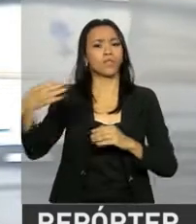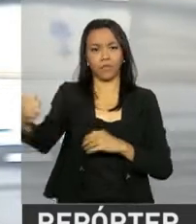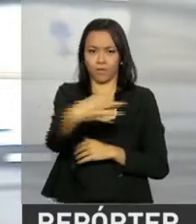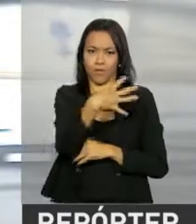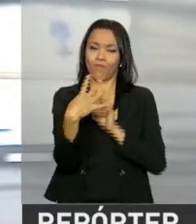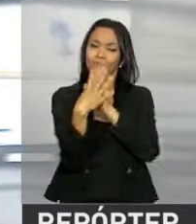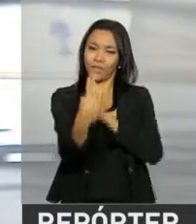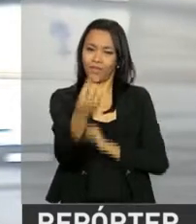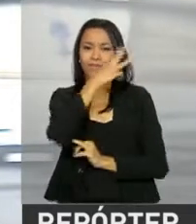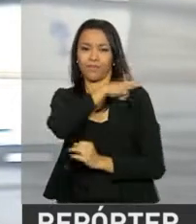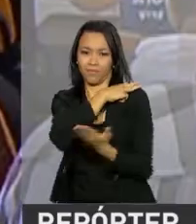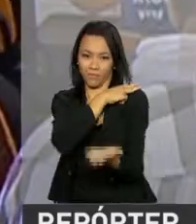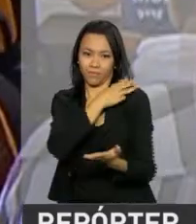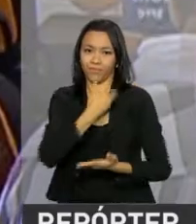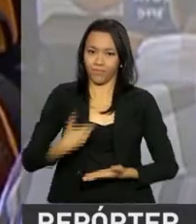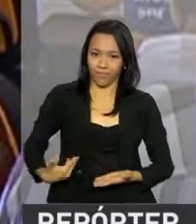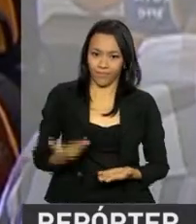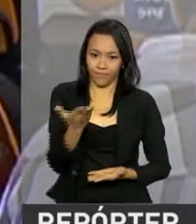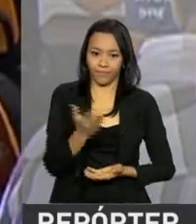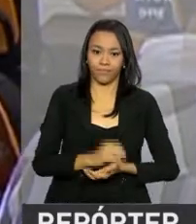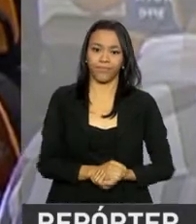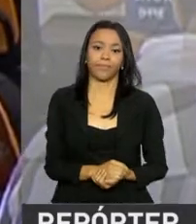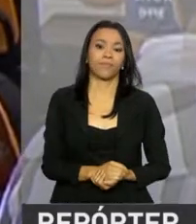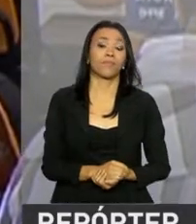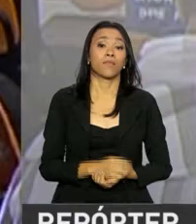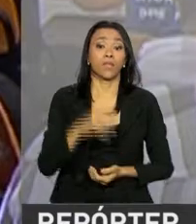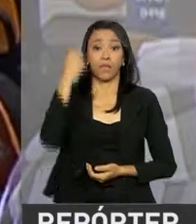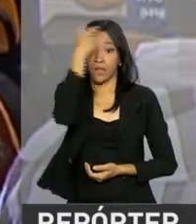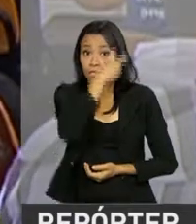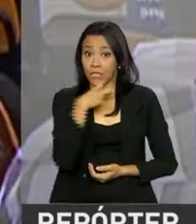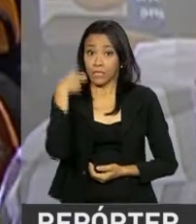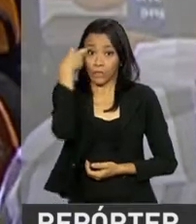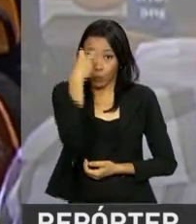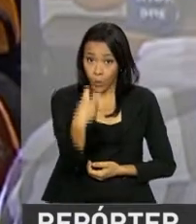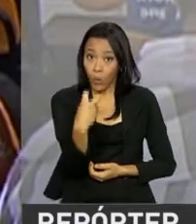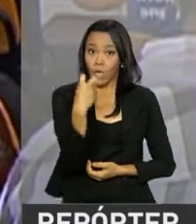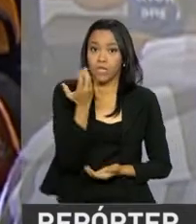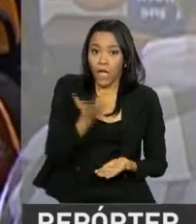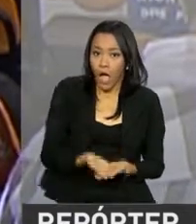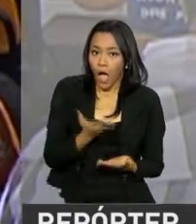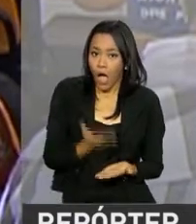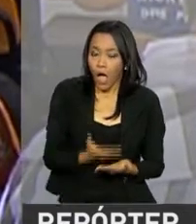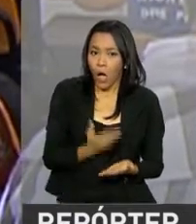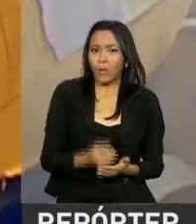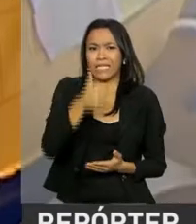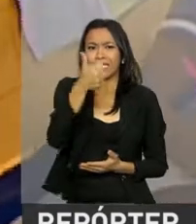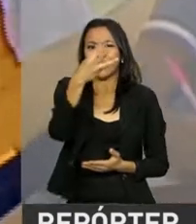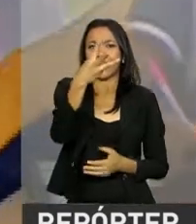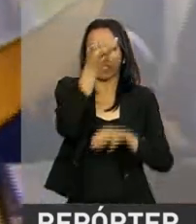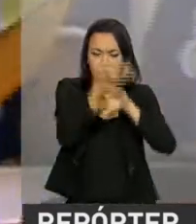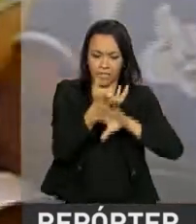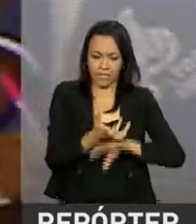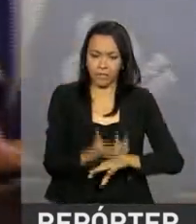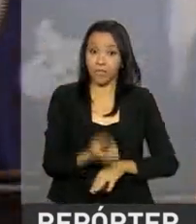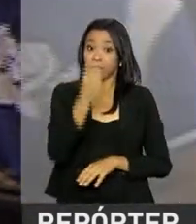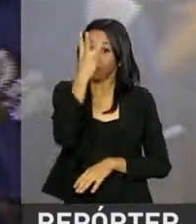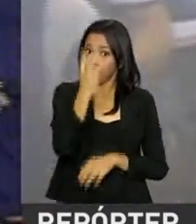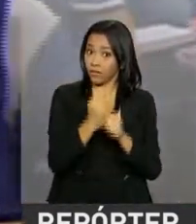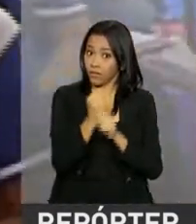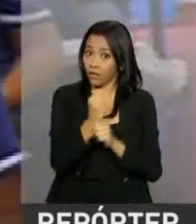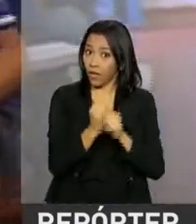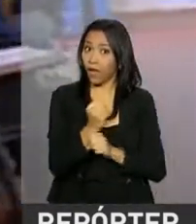governo vamos ver cinco horas diárias de aula 13 disciplinas três anos de